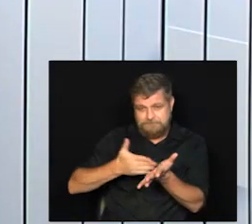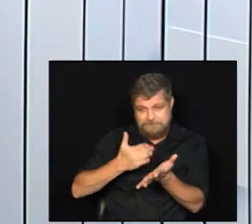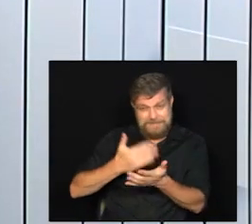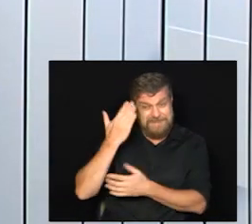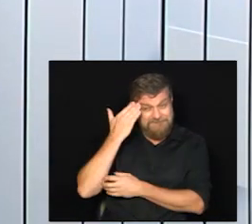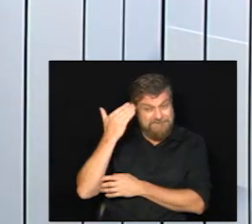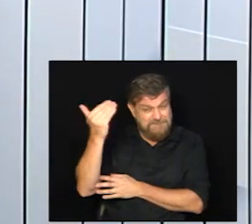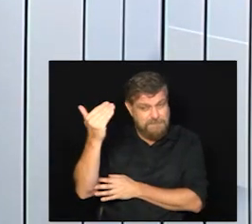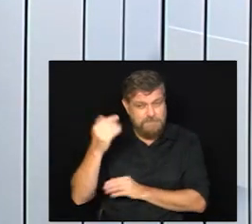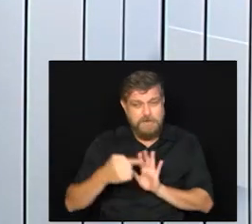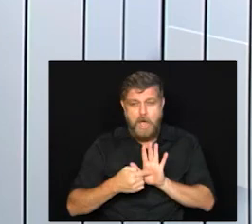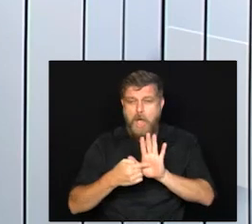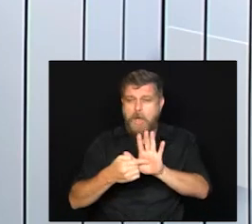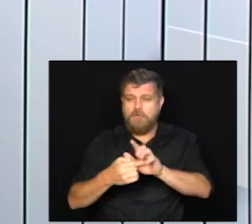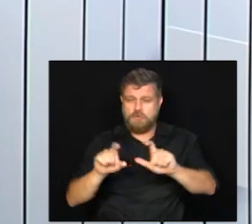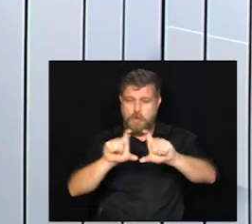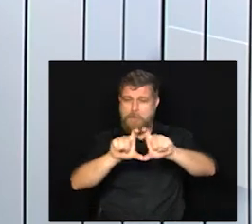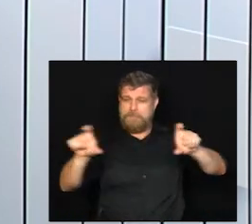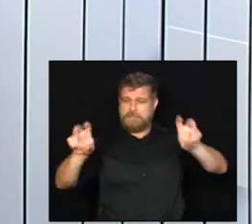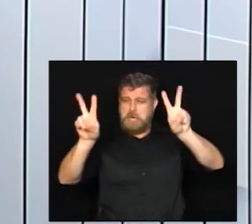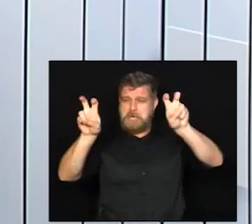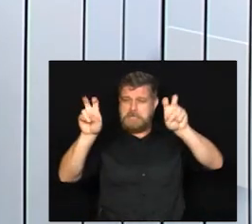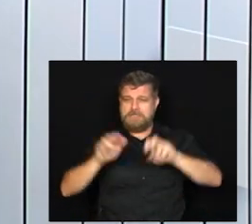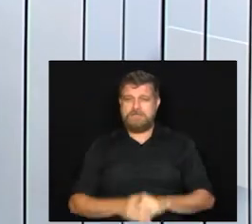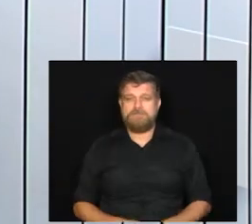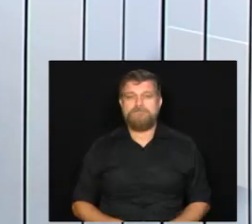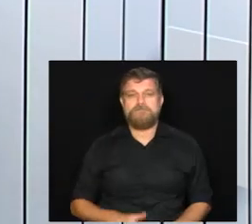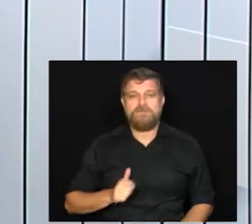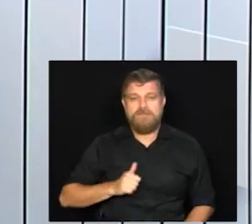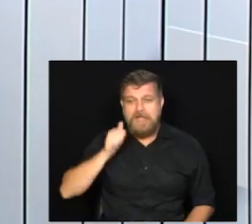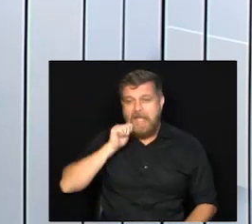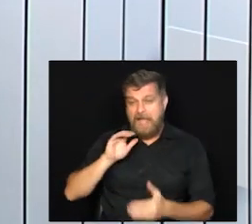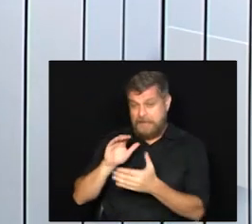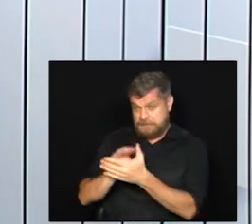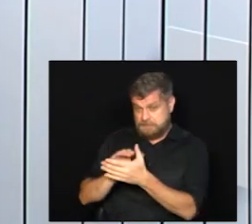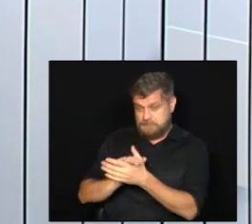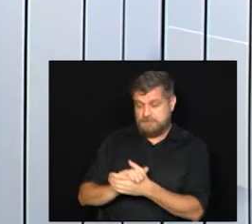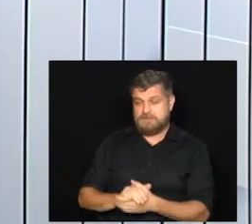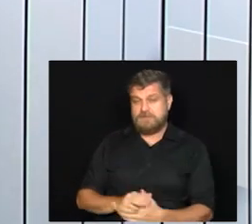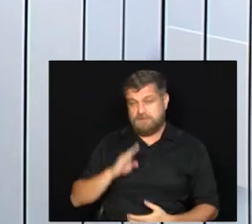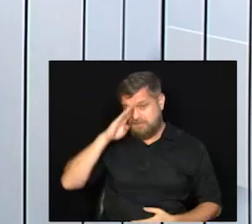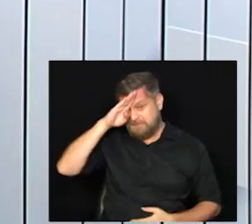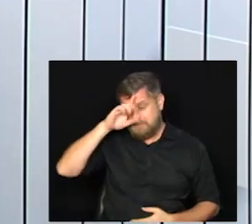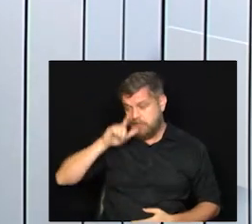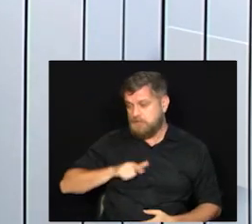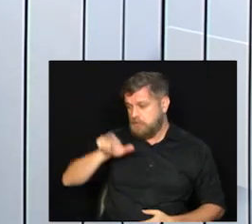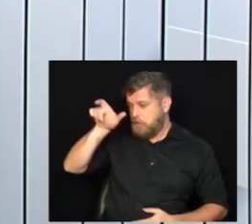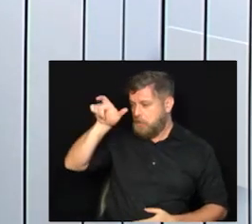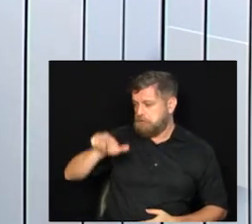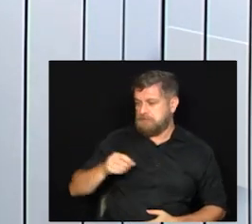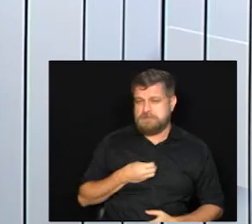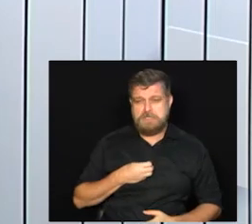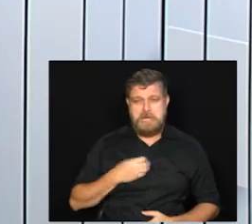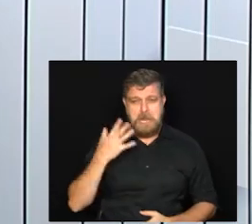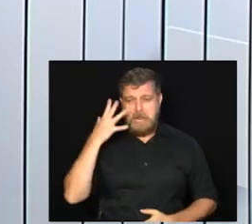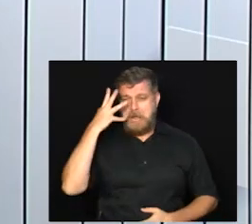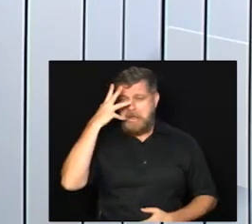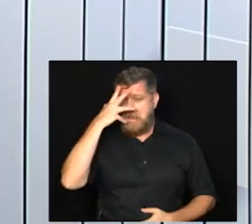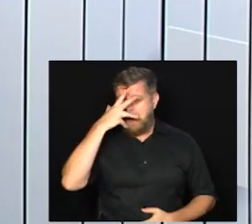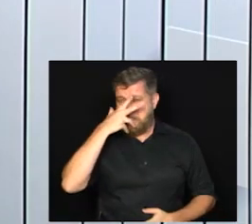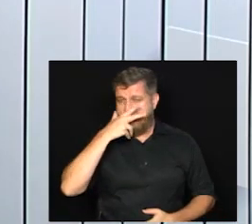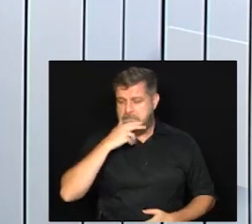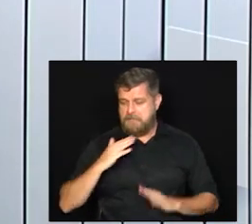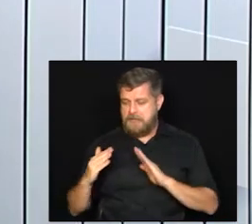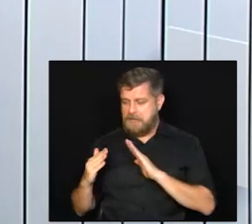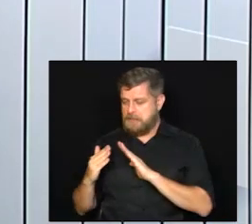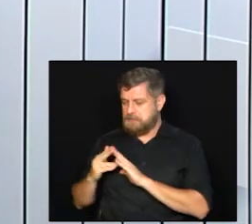circulação colocou uma manchete sobre a primeira-dama, que era bela, recatada e do lar, como se isso fosse bons